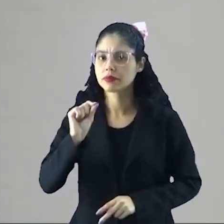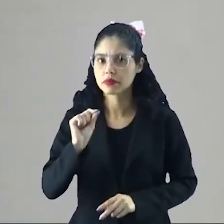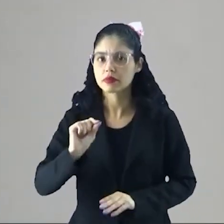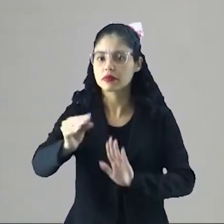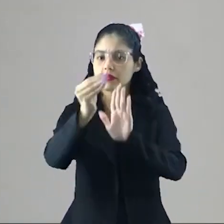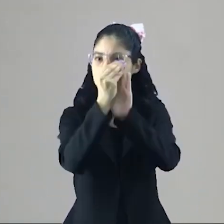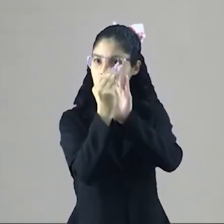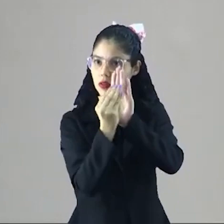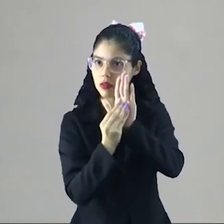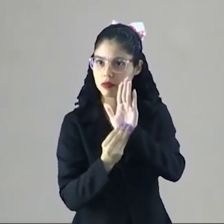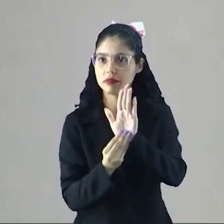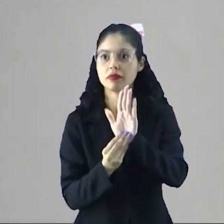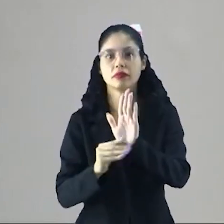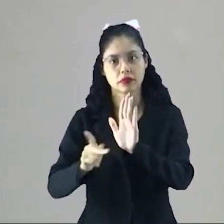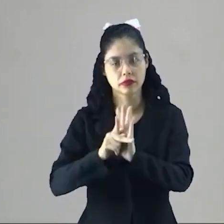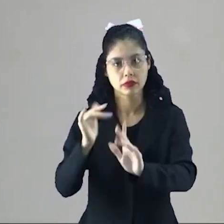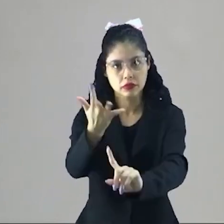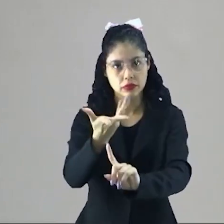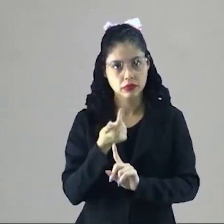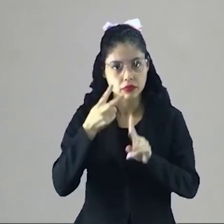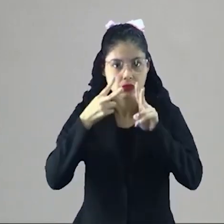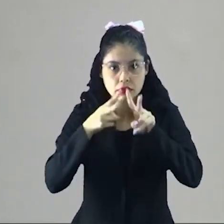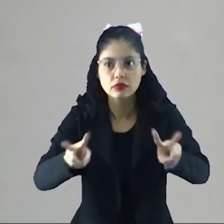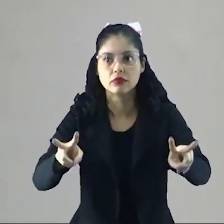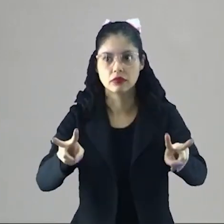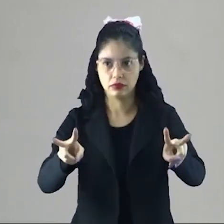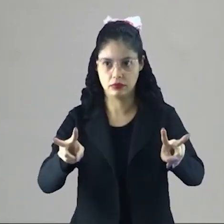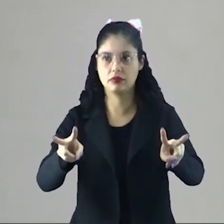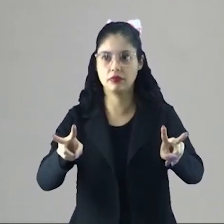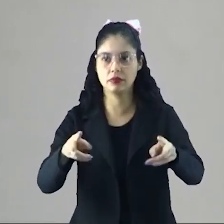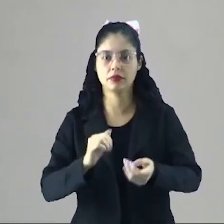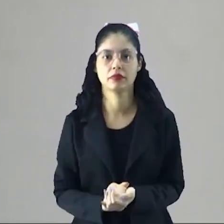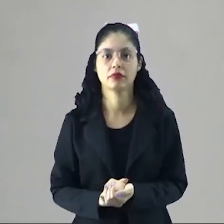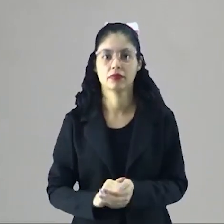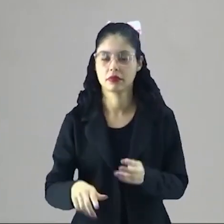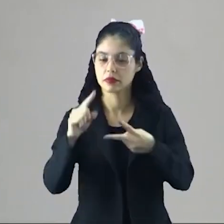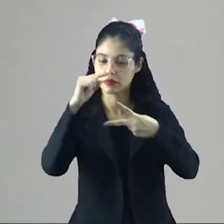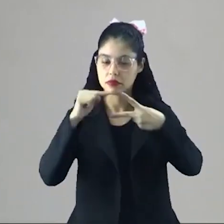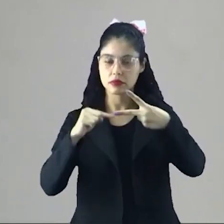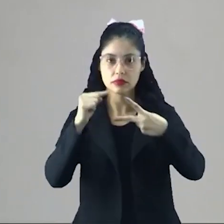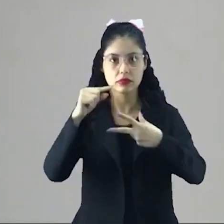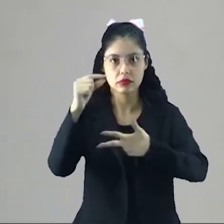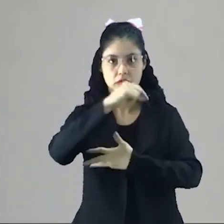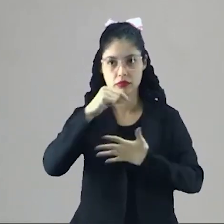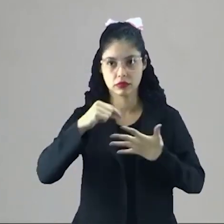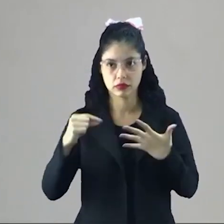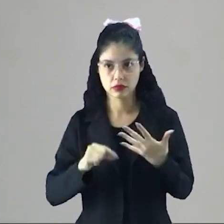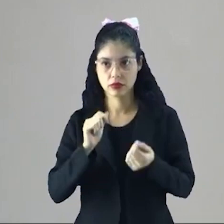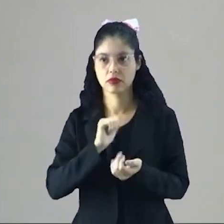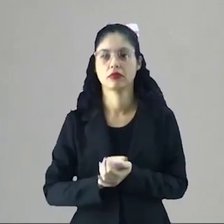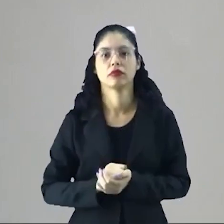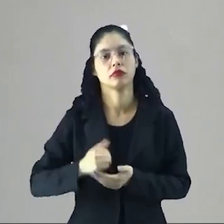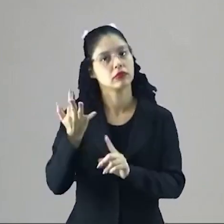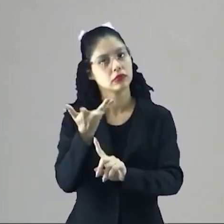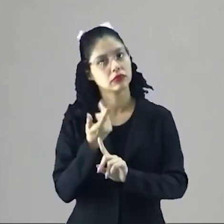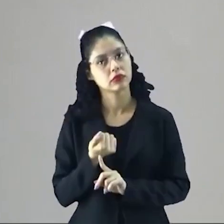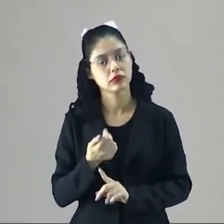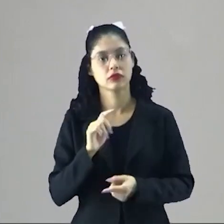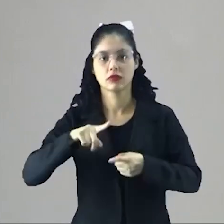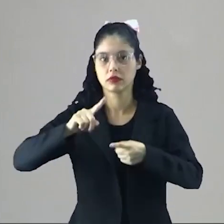nessas definições que é essa questão da arte de ver. E aqui eu trago dois elementos dessas artes visuais,